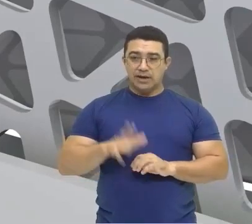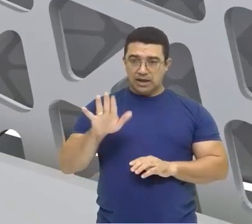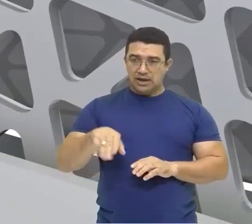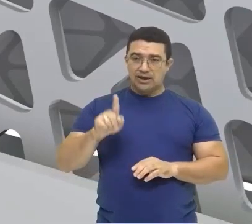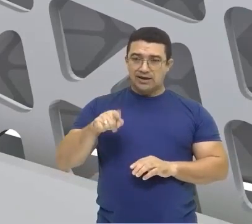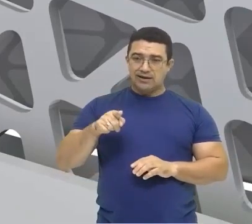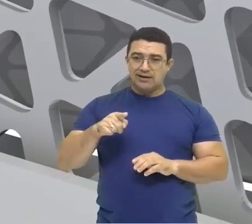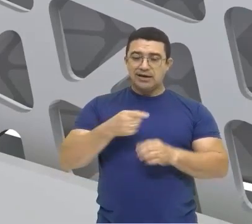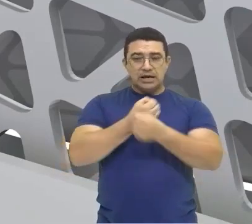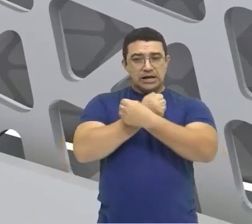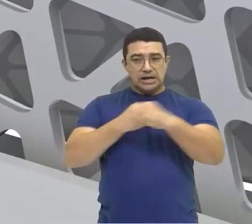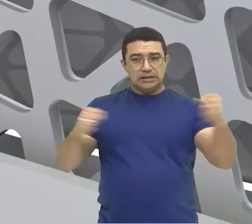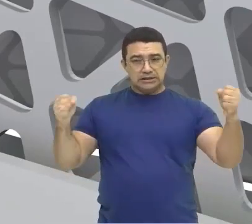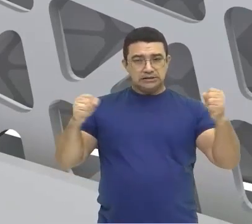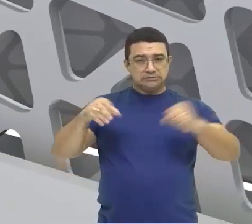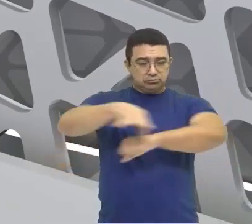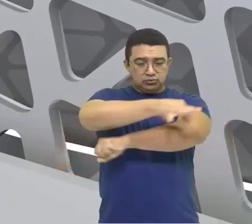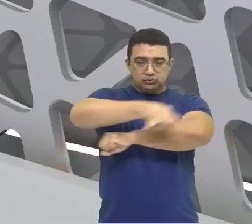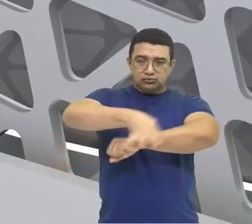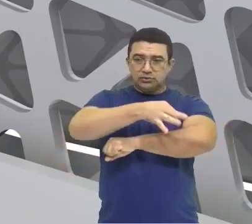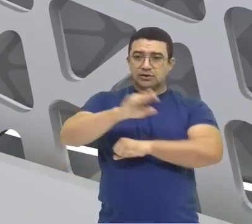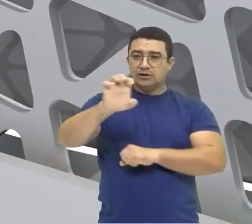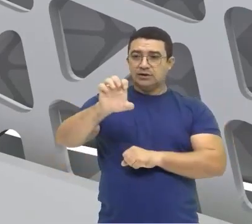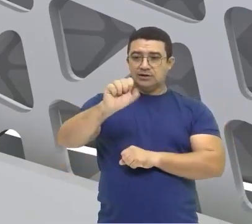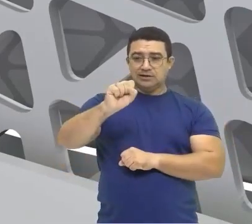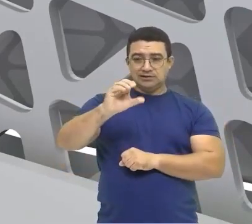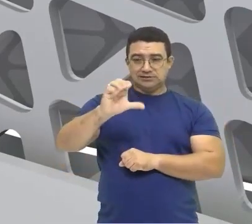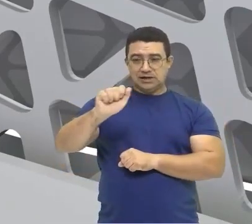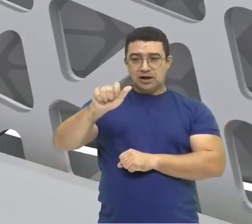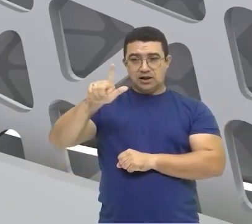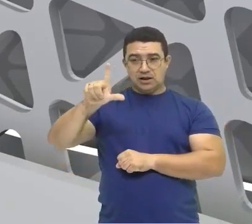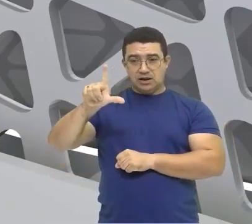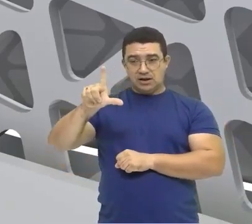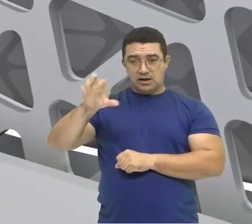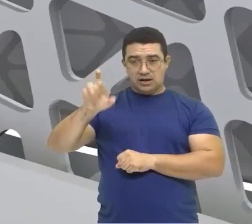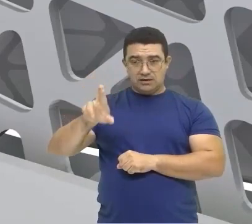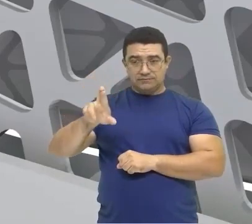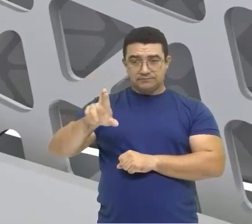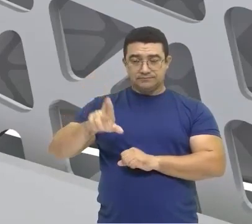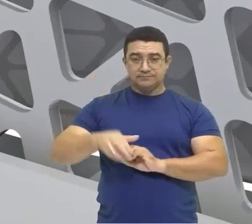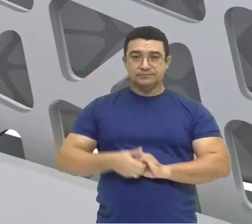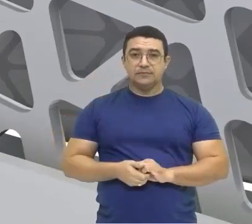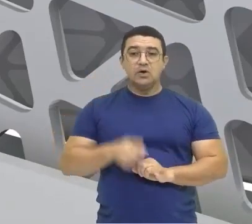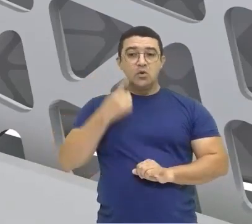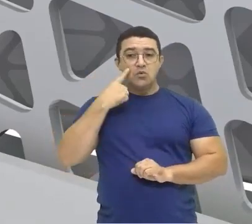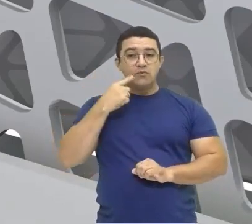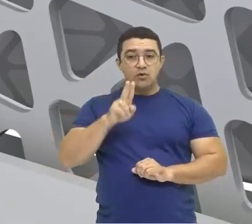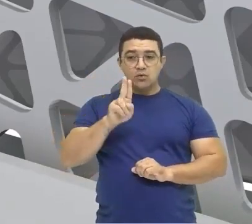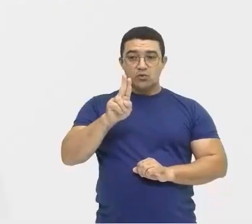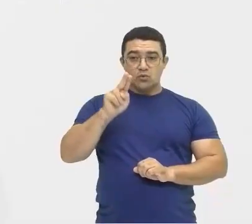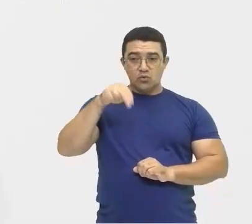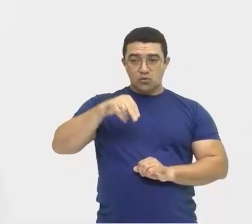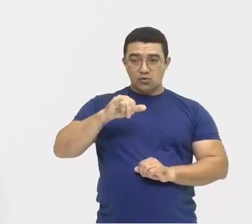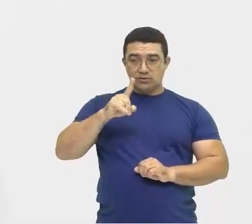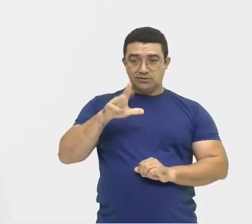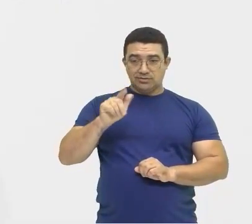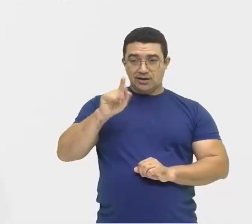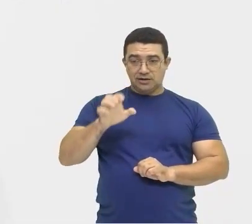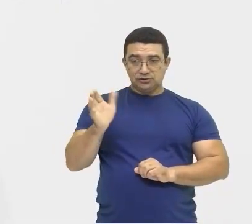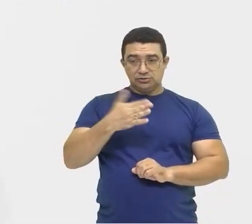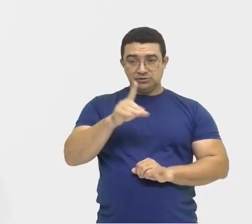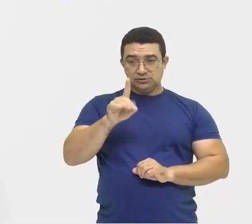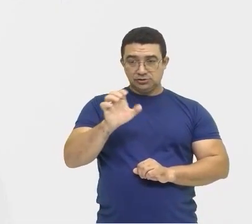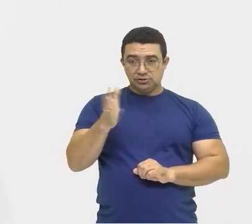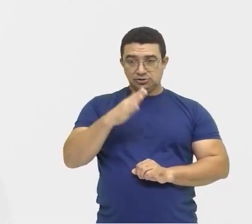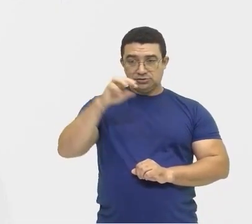pessoal? Porque só precisa de um número e de uma unidade de medida. Vamos conhecer essas unidades de medida agora, então, começando aí